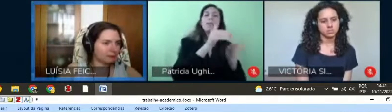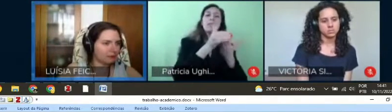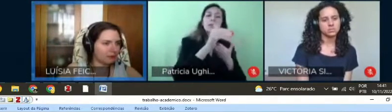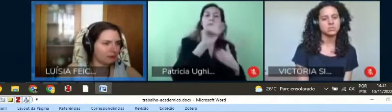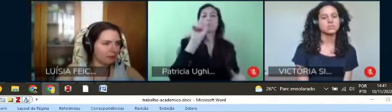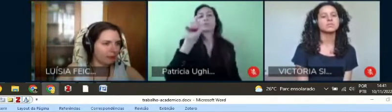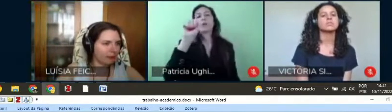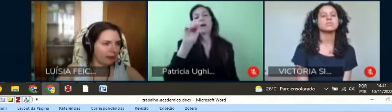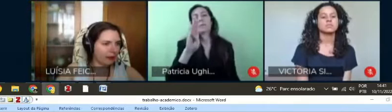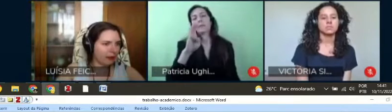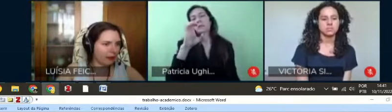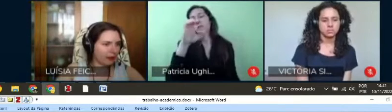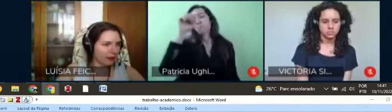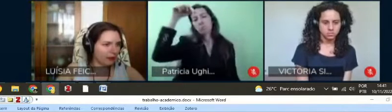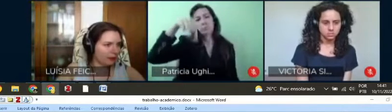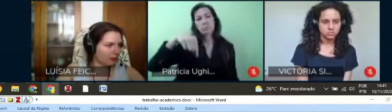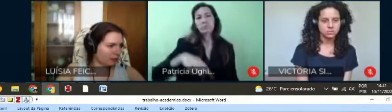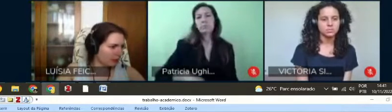delas.